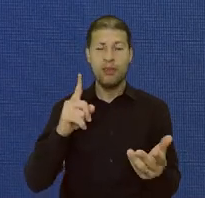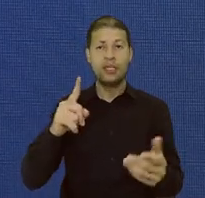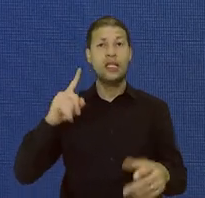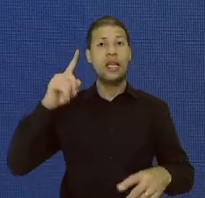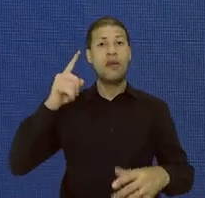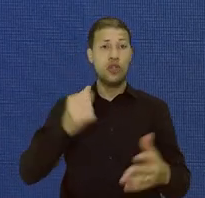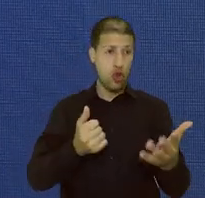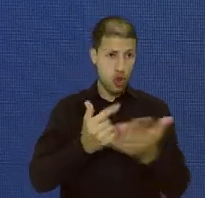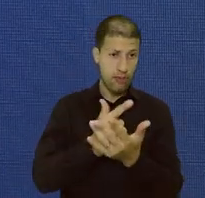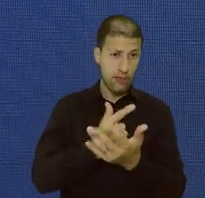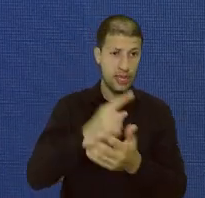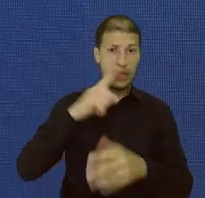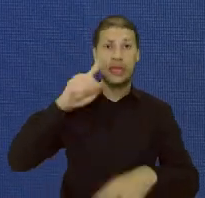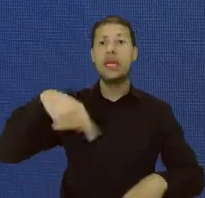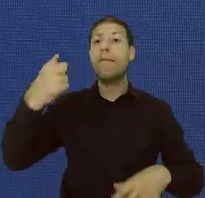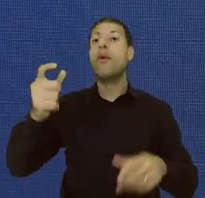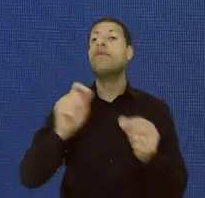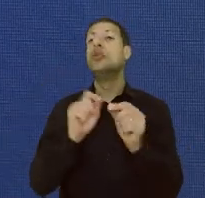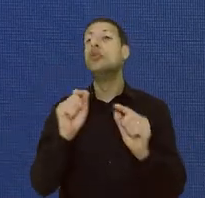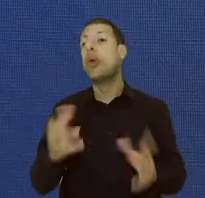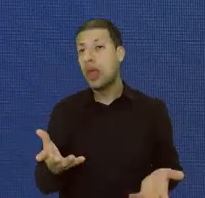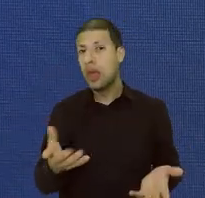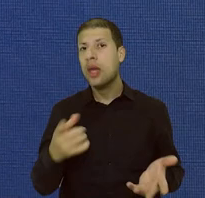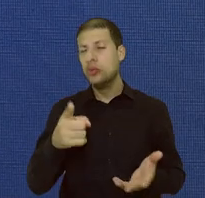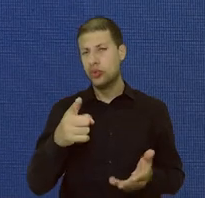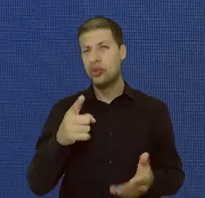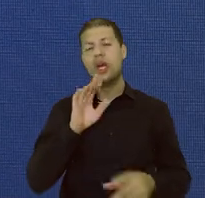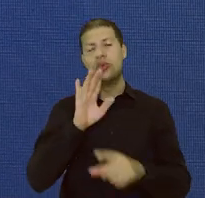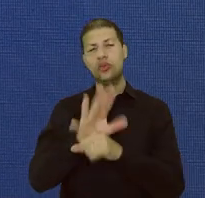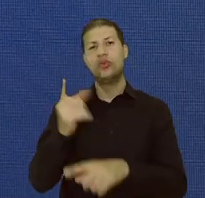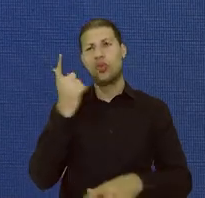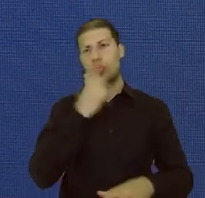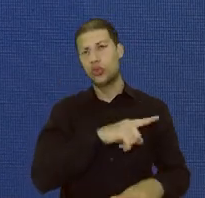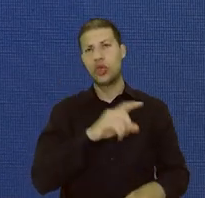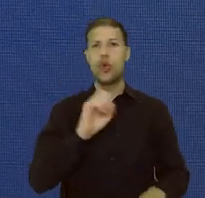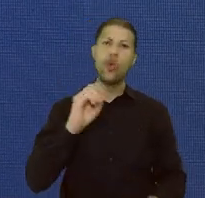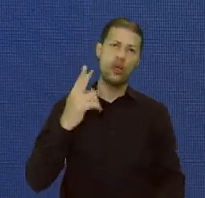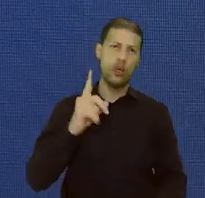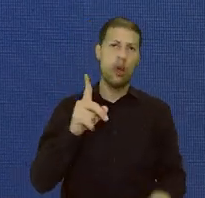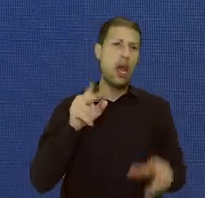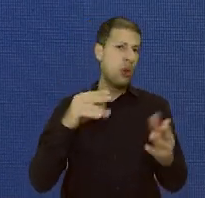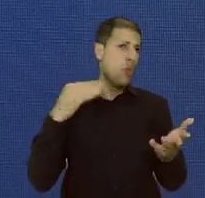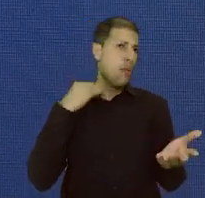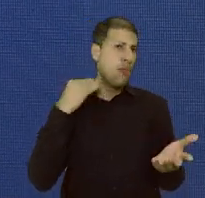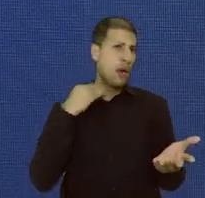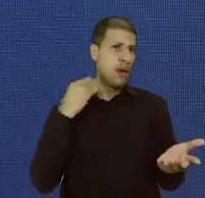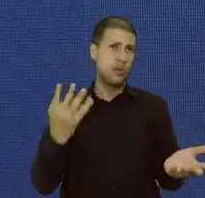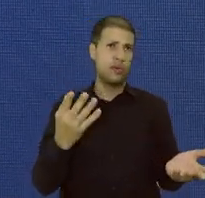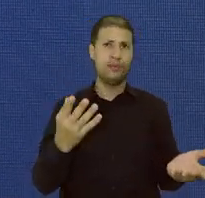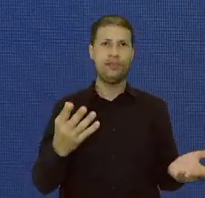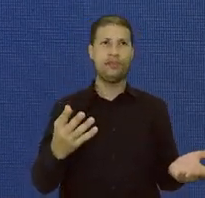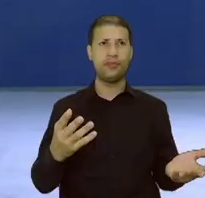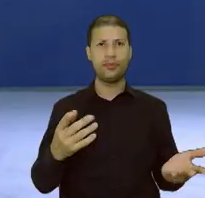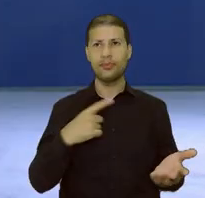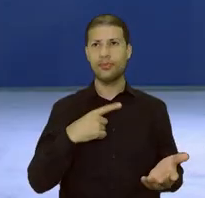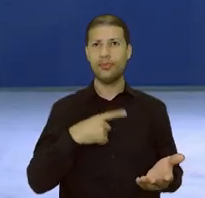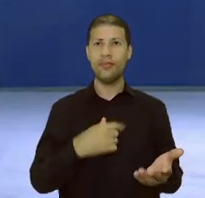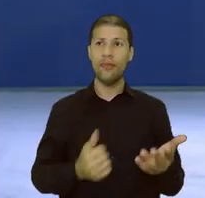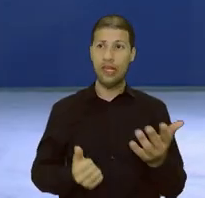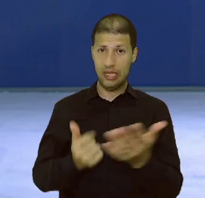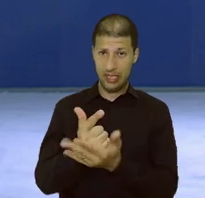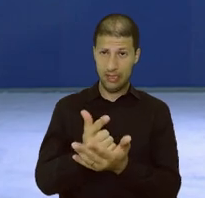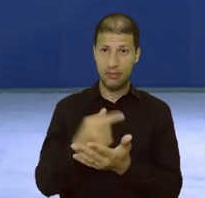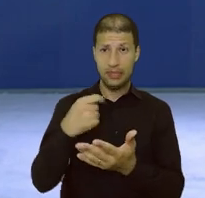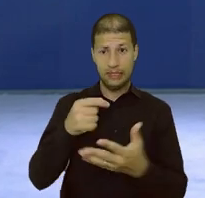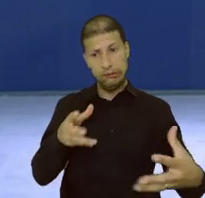Isso é o que define o sucesso ou não Da aquisição é como o banco né se você faz mas tem que integrar né mas tem que